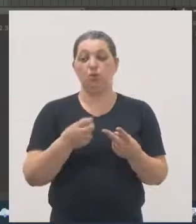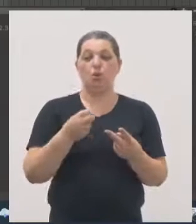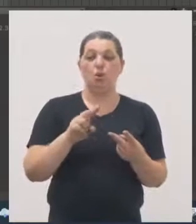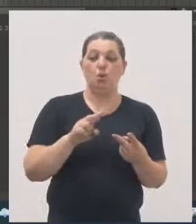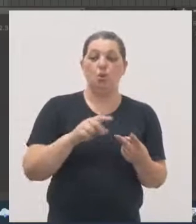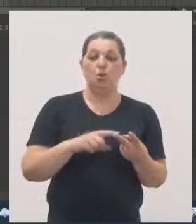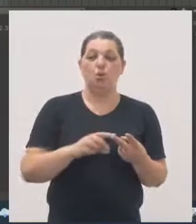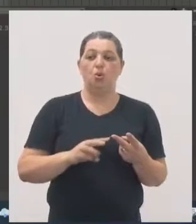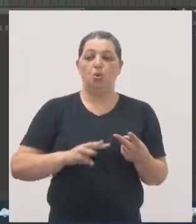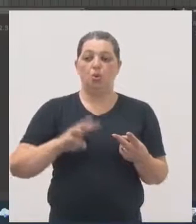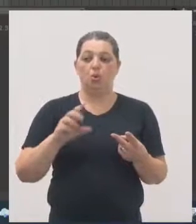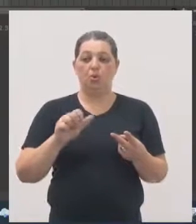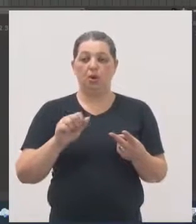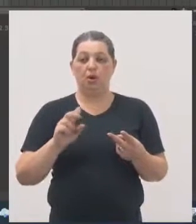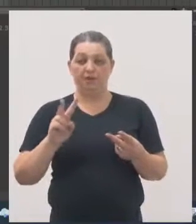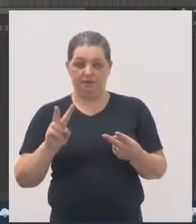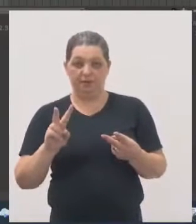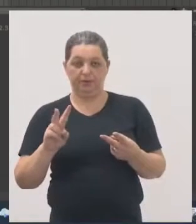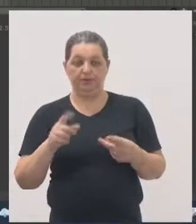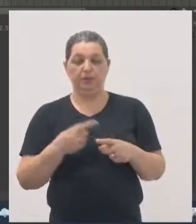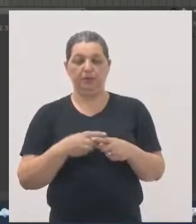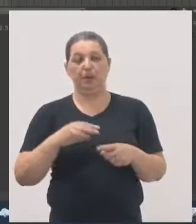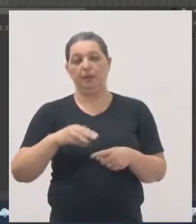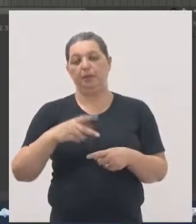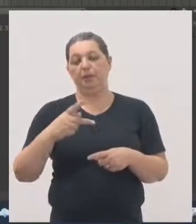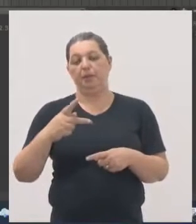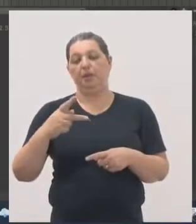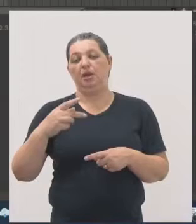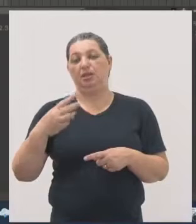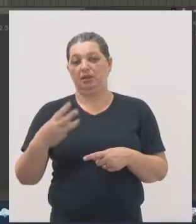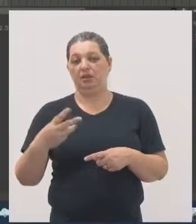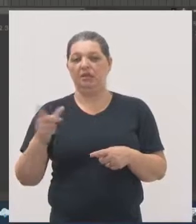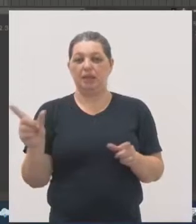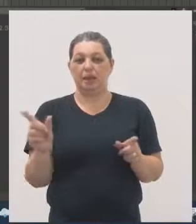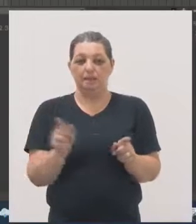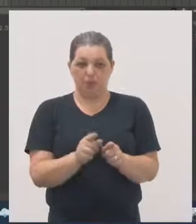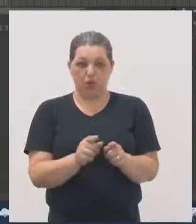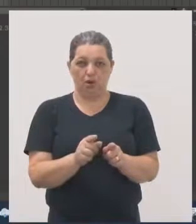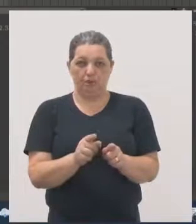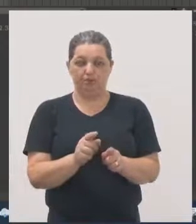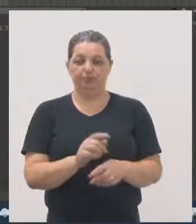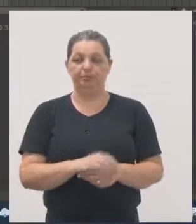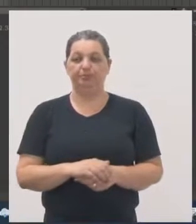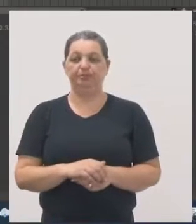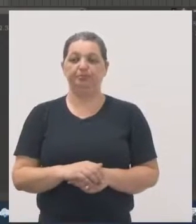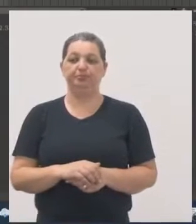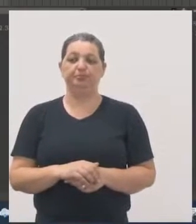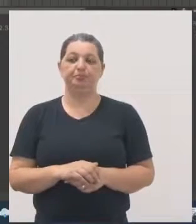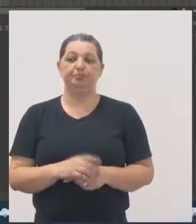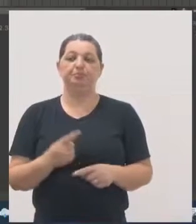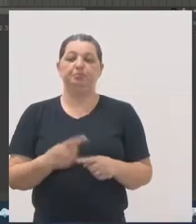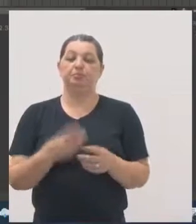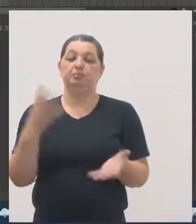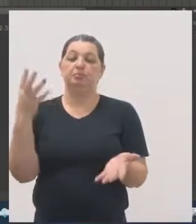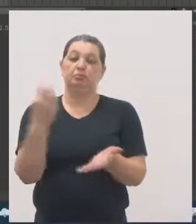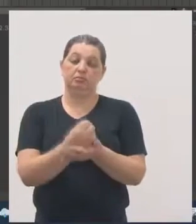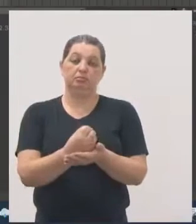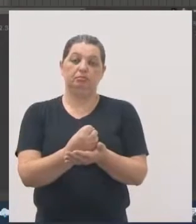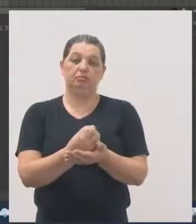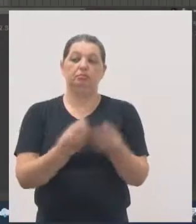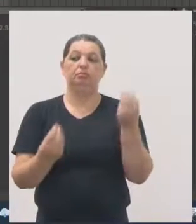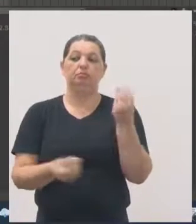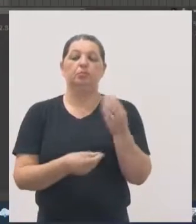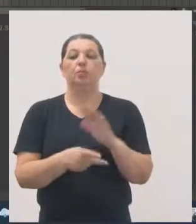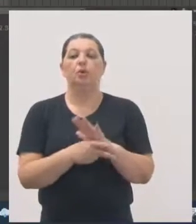prefiro salvar em MP3, que fica menor. Era isso que eu ia perguntar para você, com relação ao salvamento do